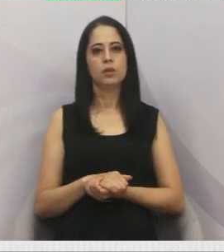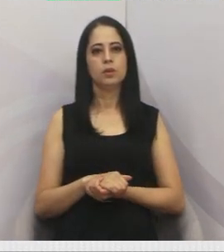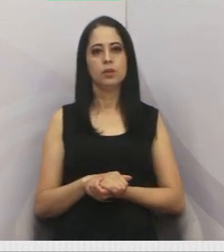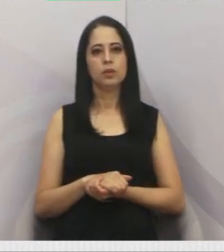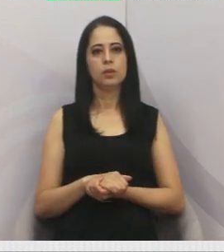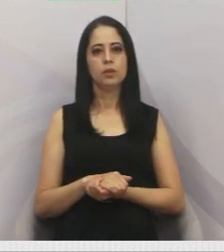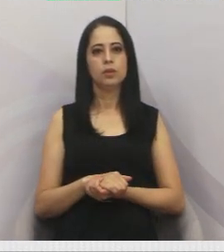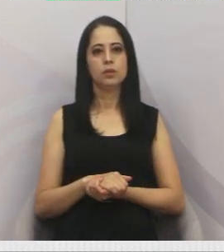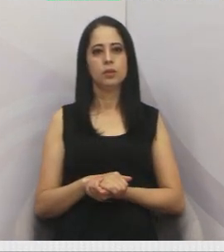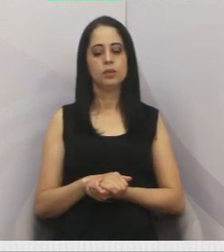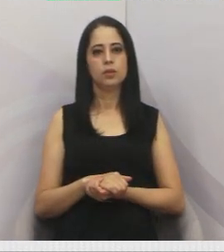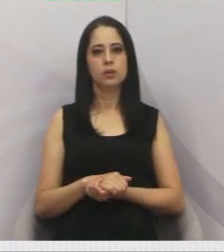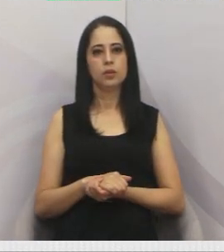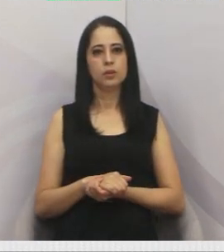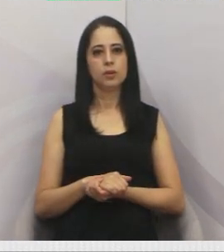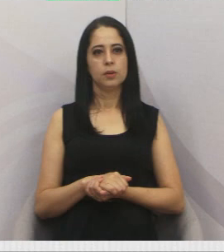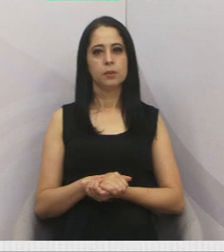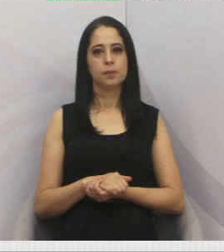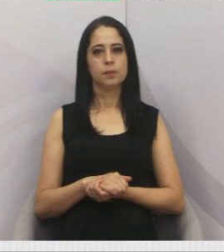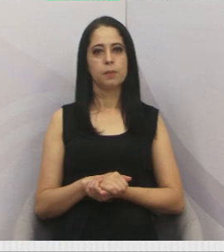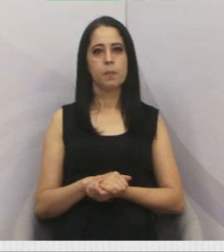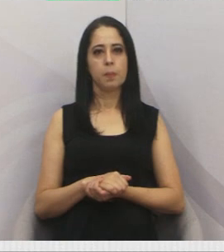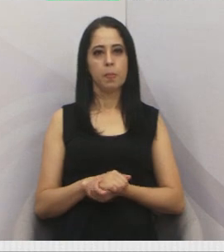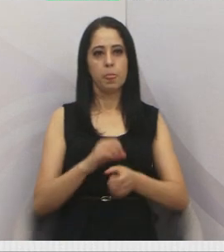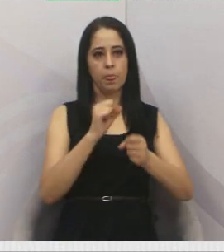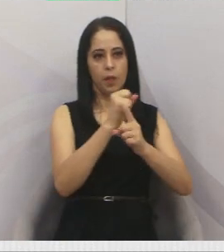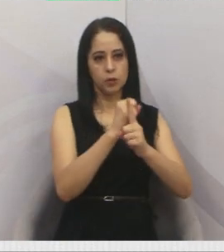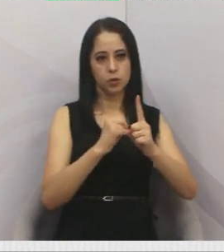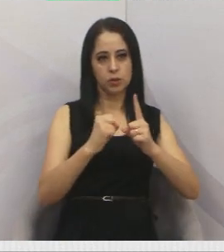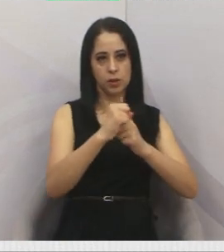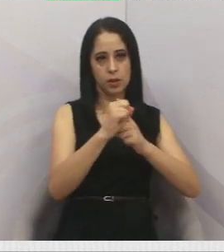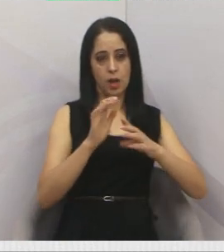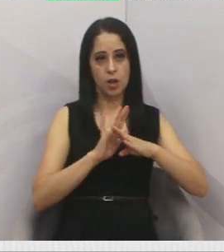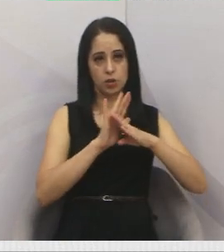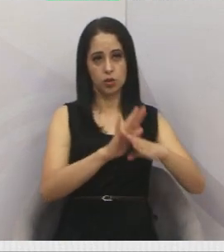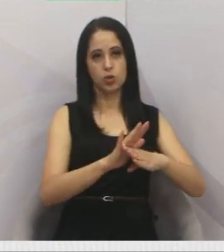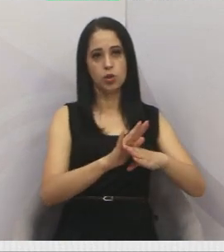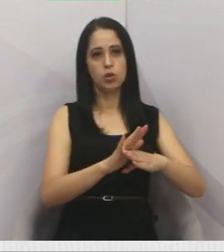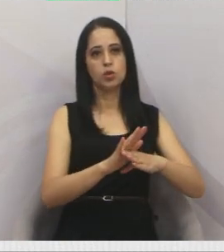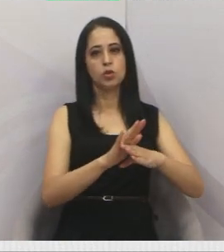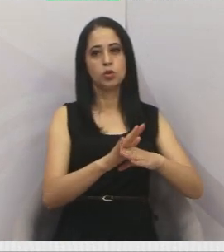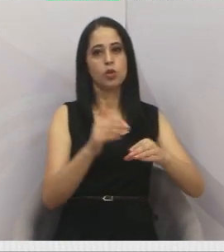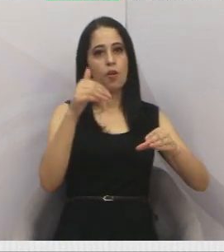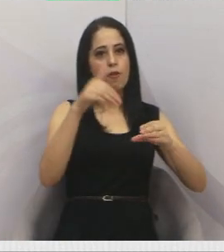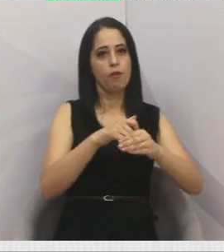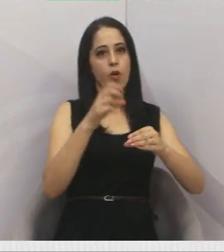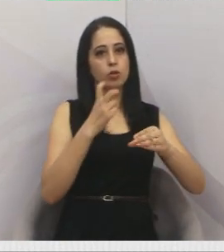esse vai ser o 17. 17. Movimentos Populares e ou Coletivos. Um voto, Cultura no Morro.